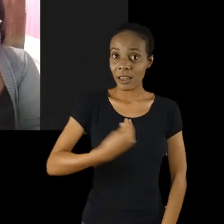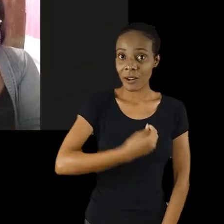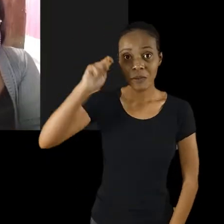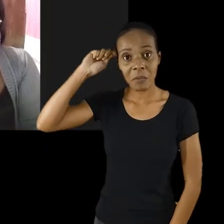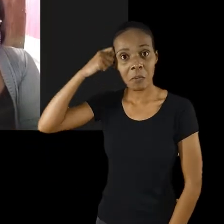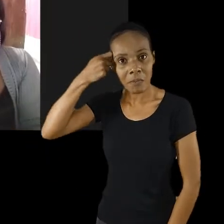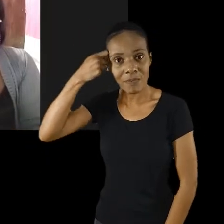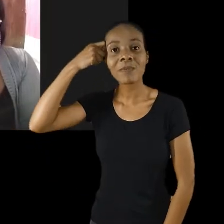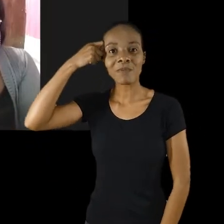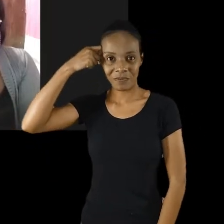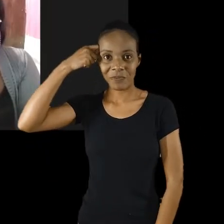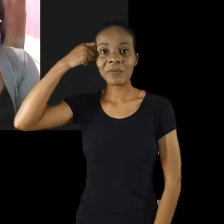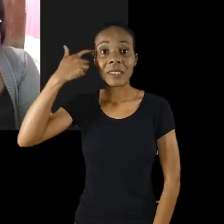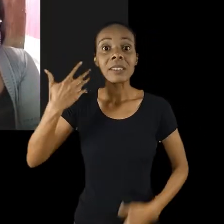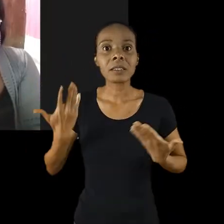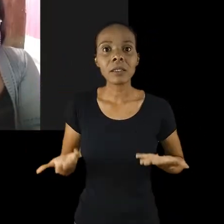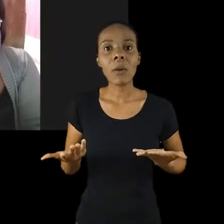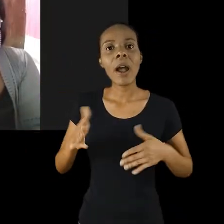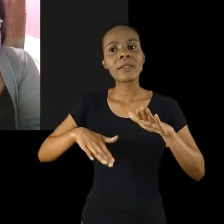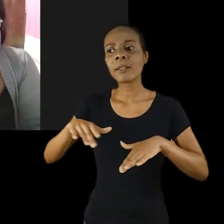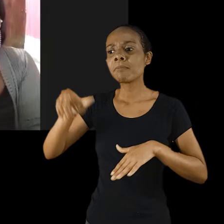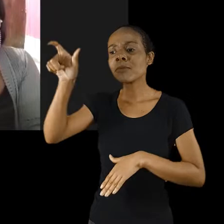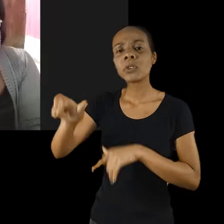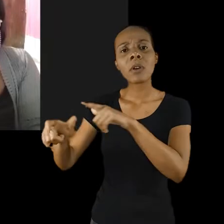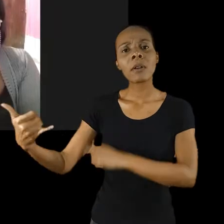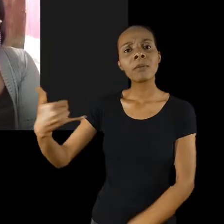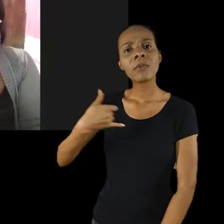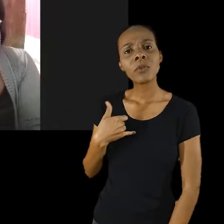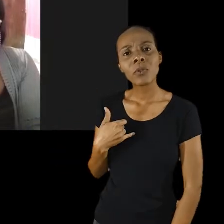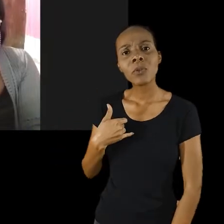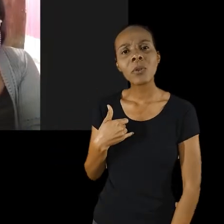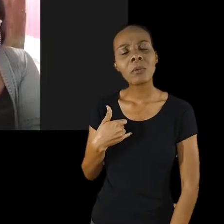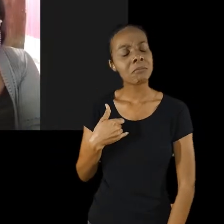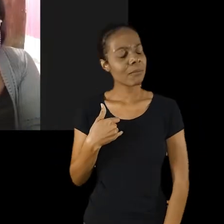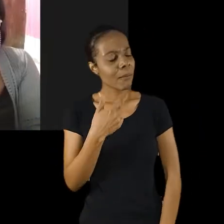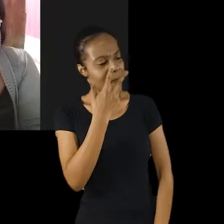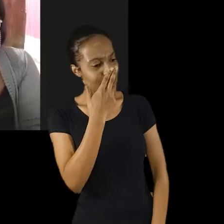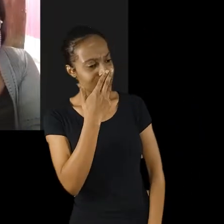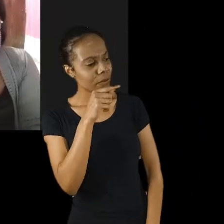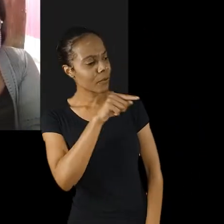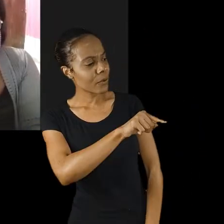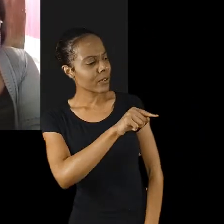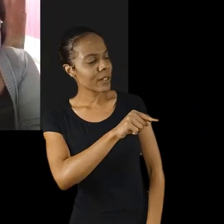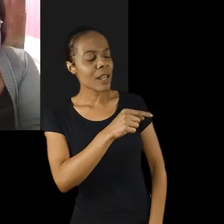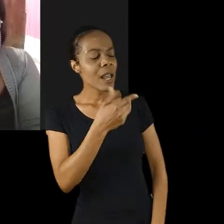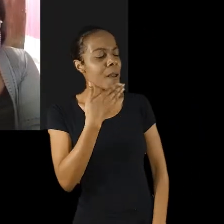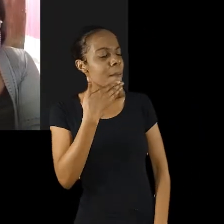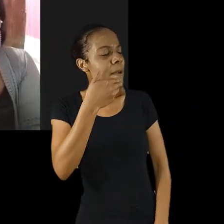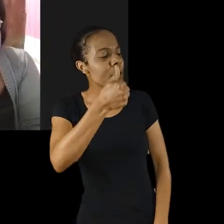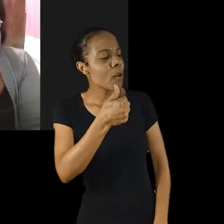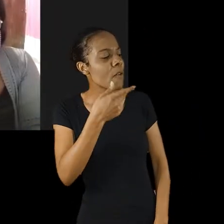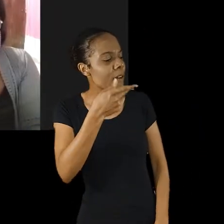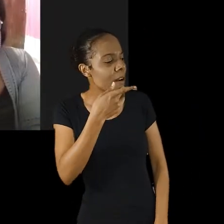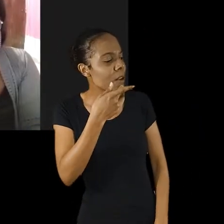falar que me ouvir é melhor do que me ler, sabe? Porque fica confortável para os seus ouvidos, né? Fica confortável para a